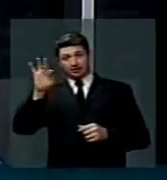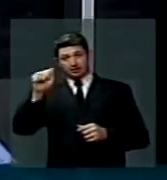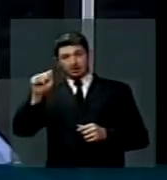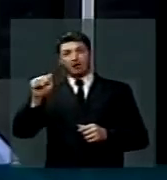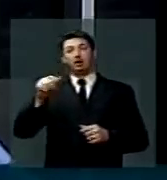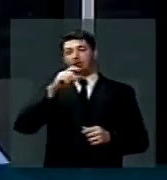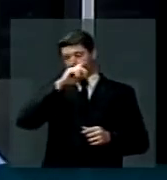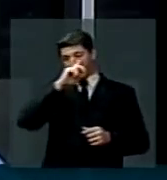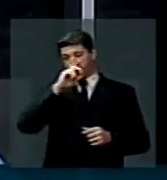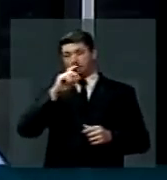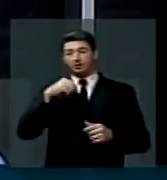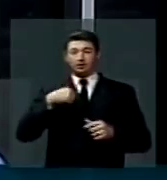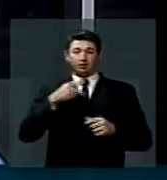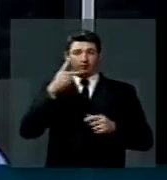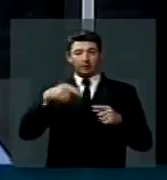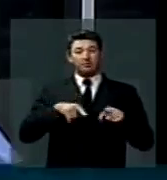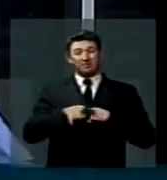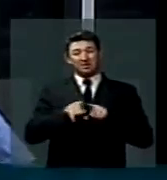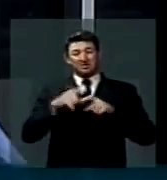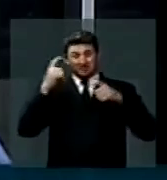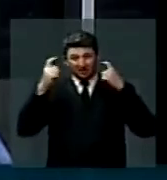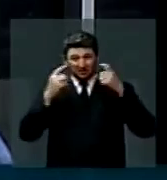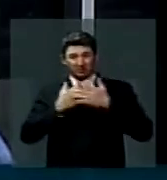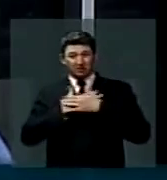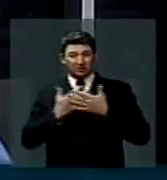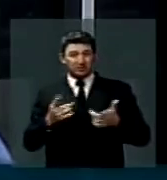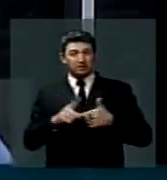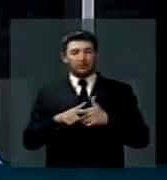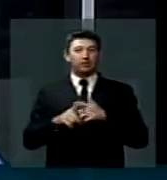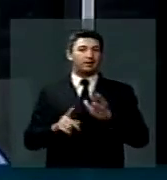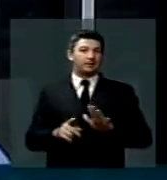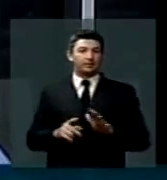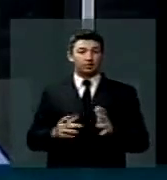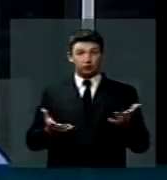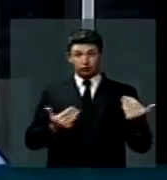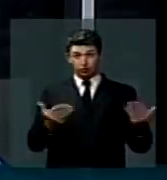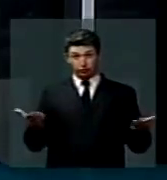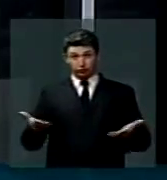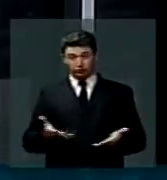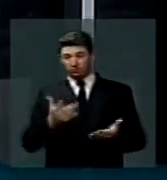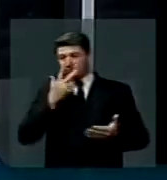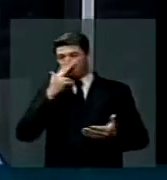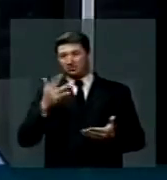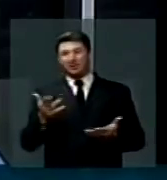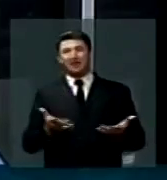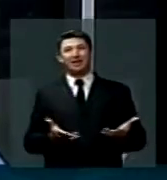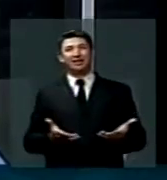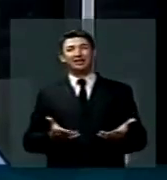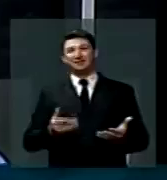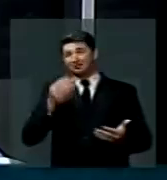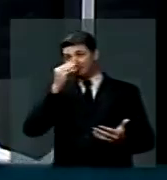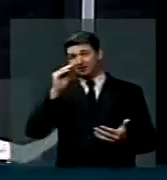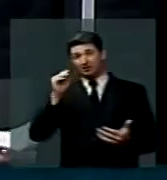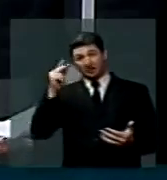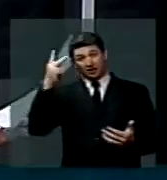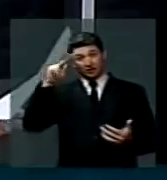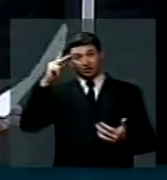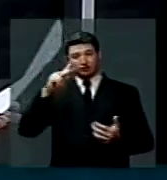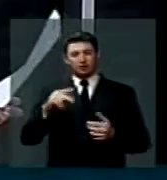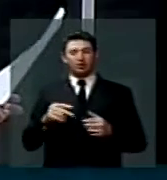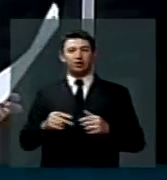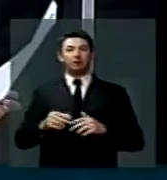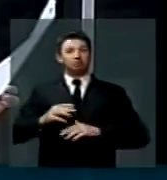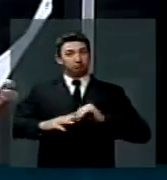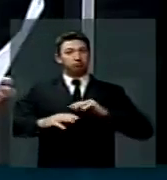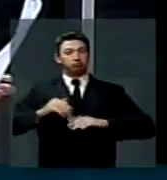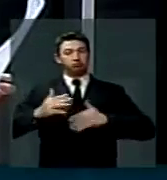mas também trazer aqui a nossa preocupação, porque os jovens de hoje praticamente ignoram uma história de muito